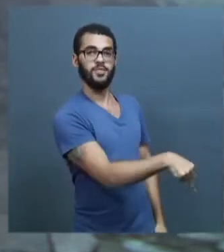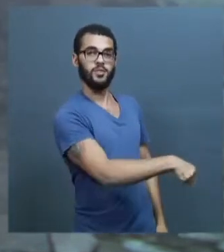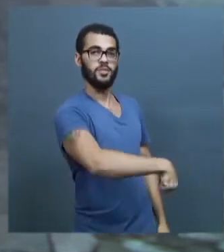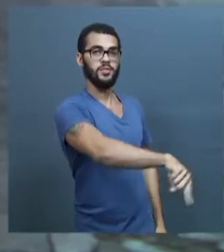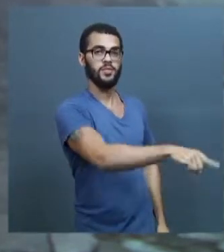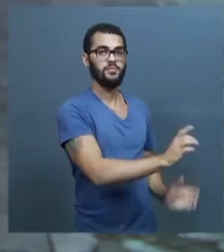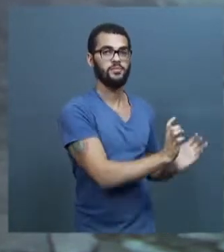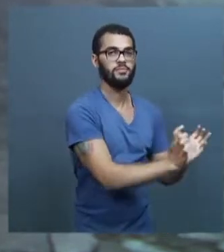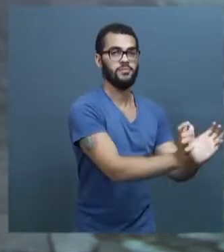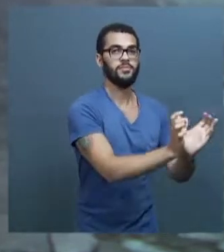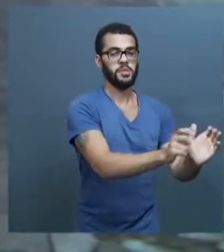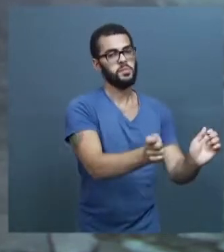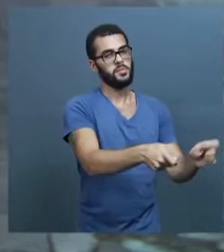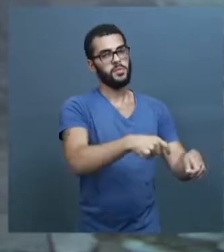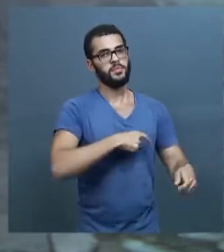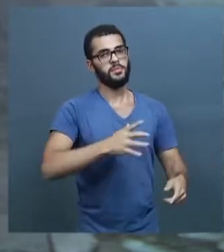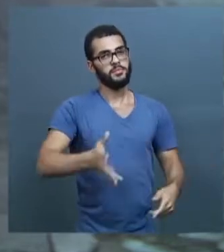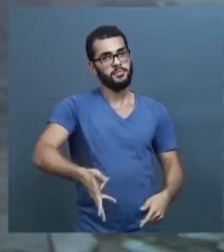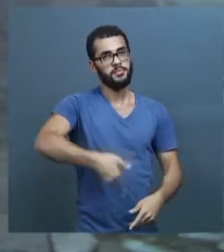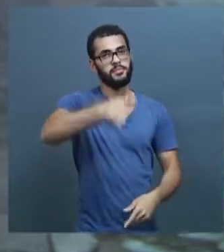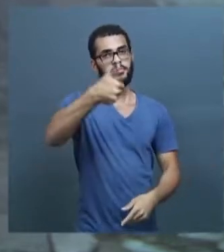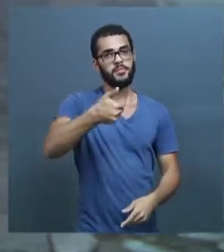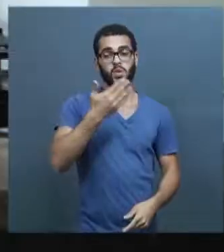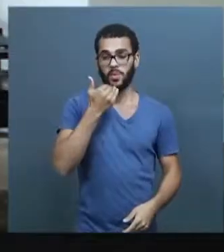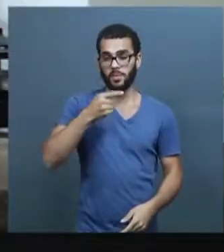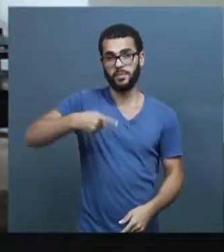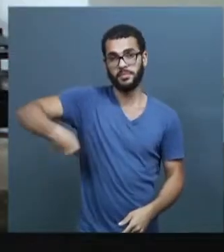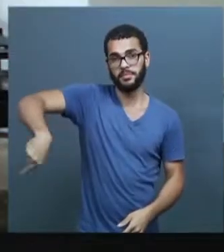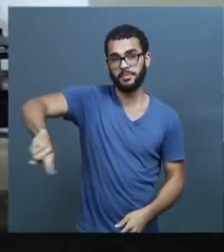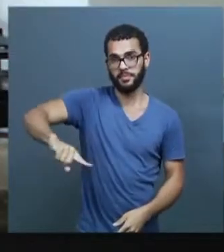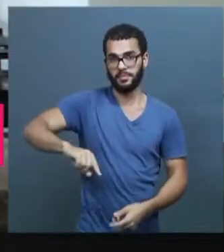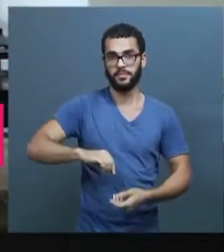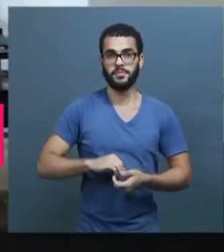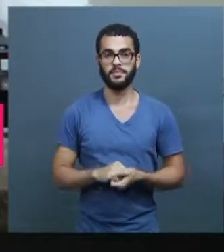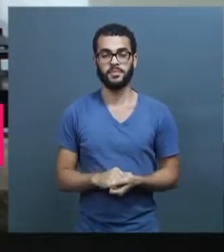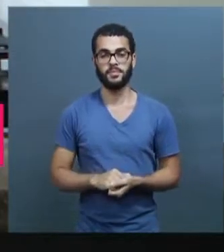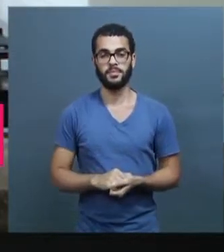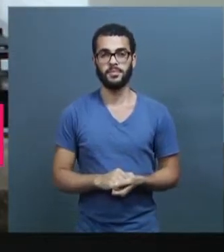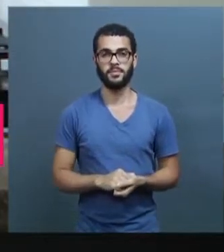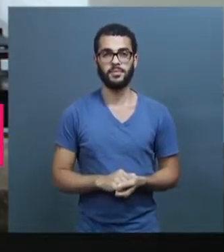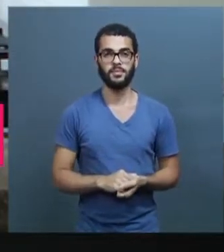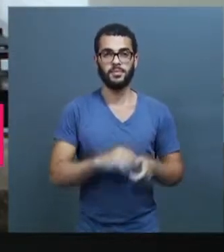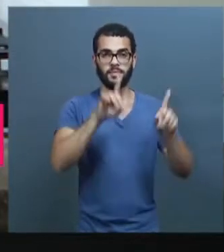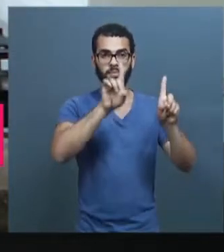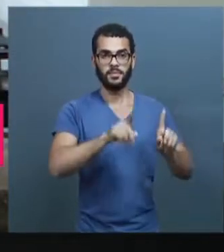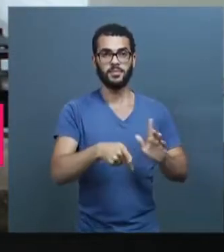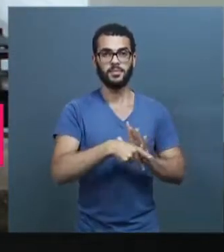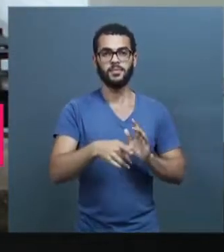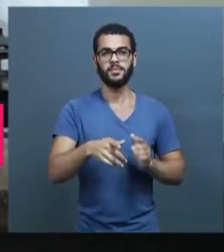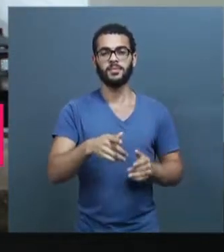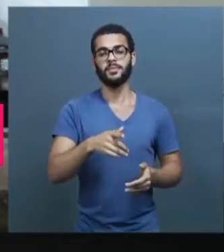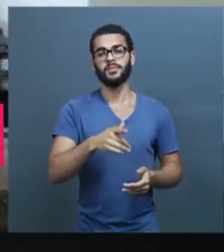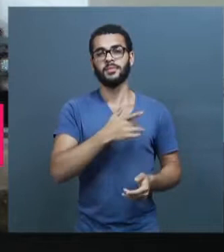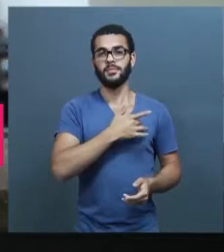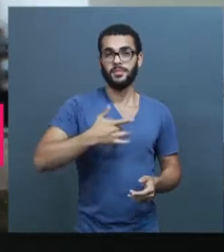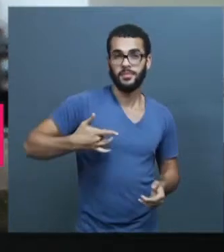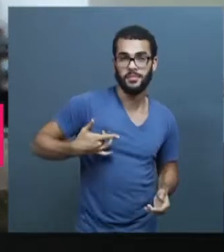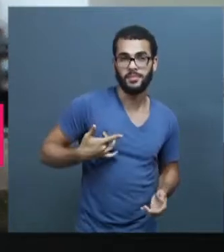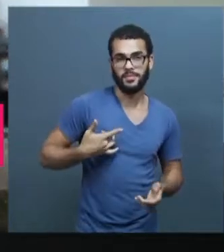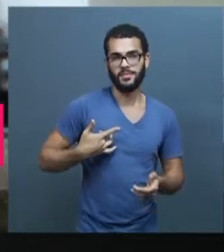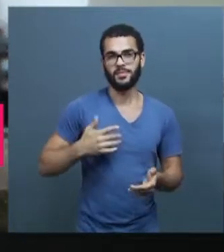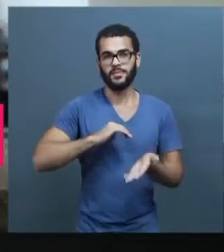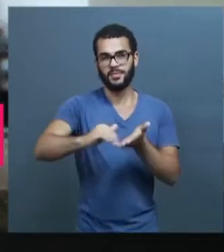para aumentar a alimentação deles, incrementar a alimentação deles. Segundo a Diretoria de Promoção à Saúde da Secretaria Estadual da